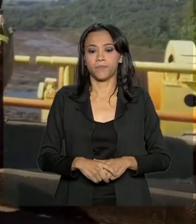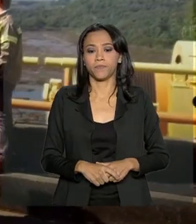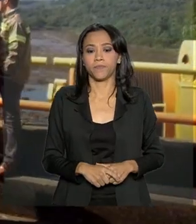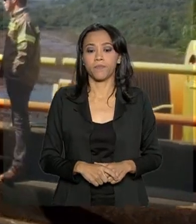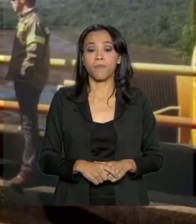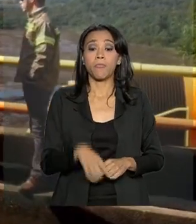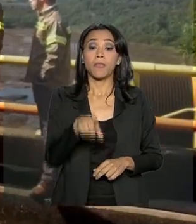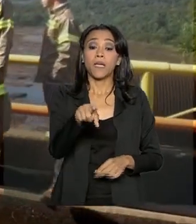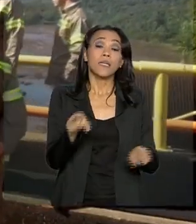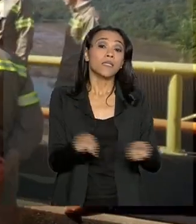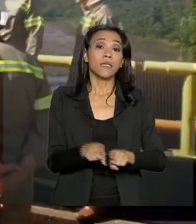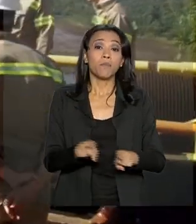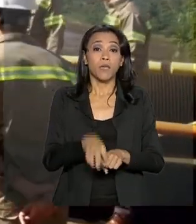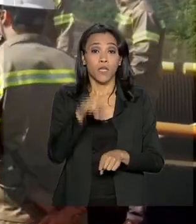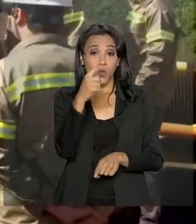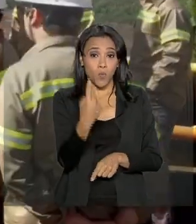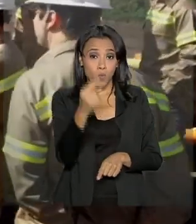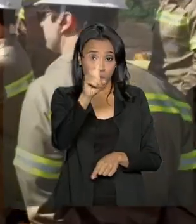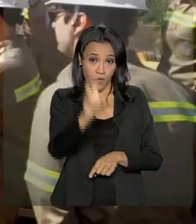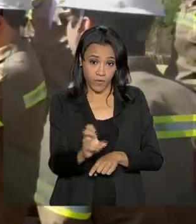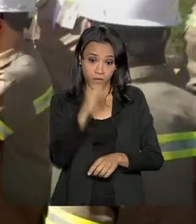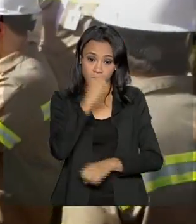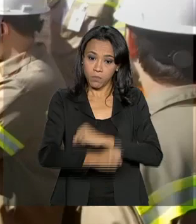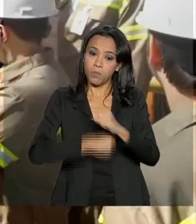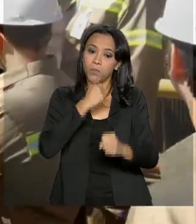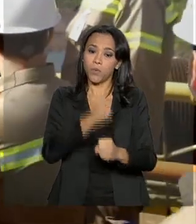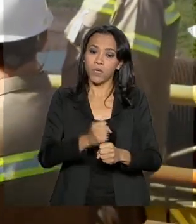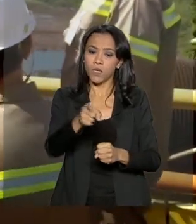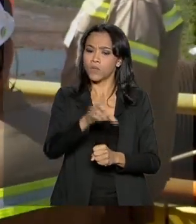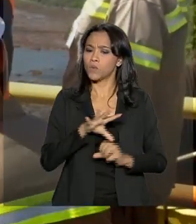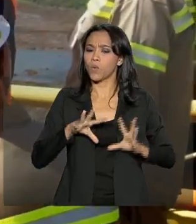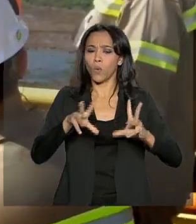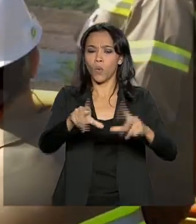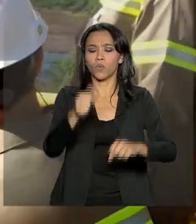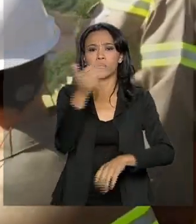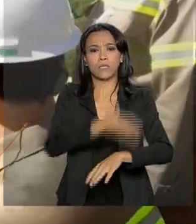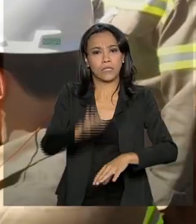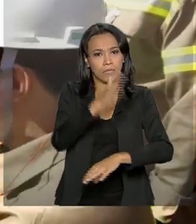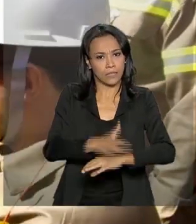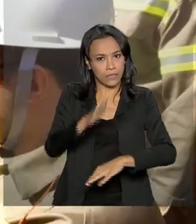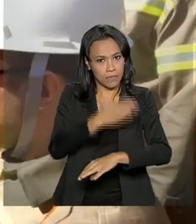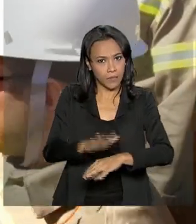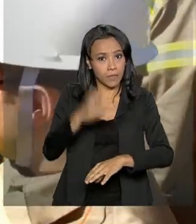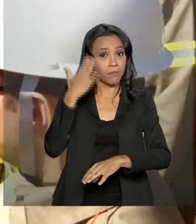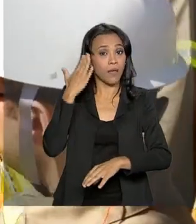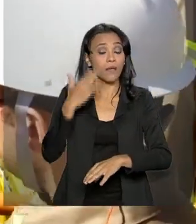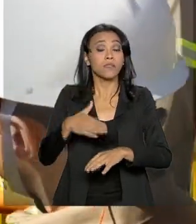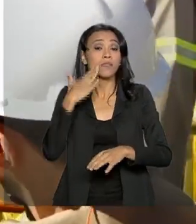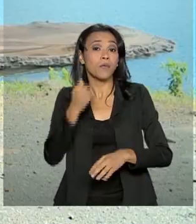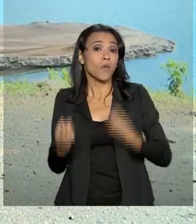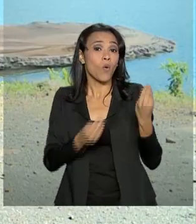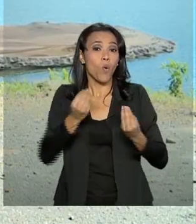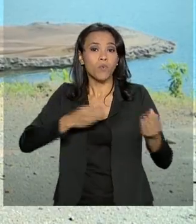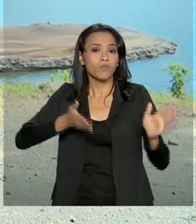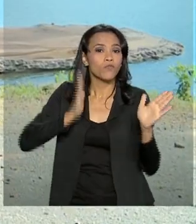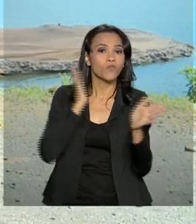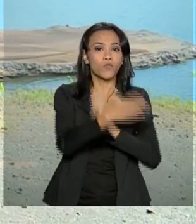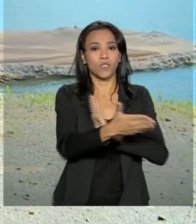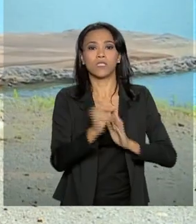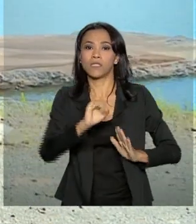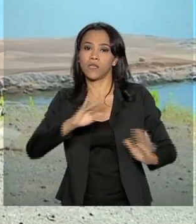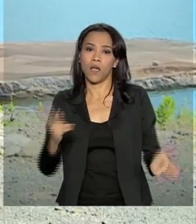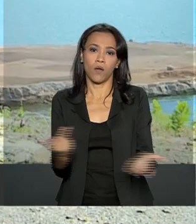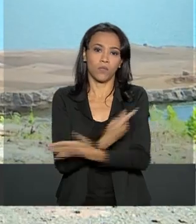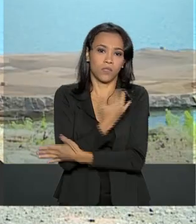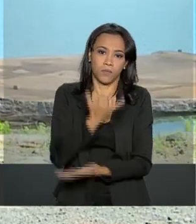E pelo menos uma vez por ano, todos passam por treinamentos para evitar situações de risco. Para garantir